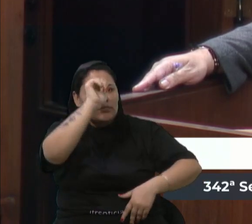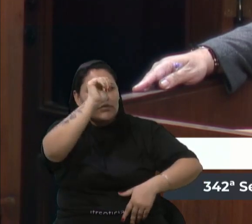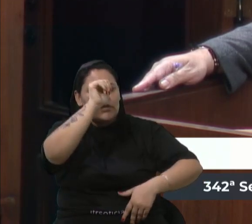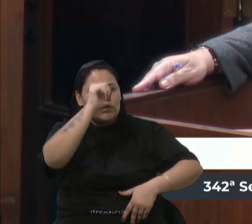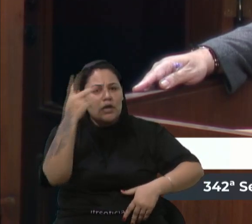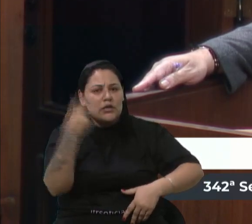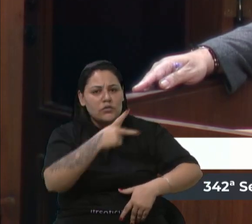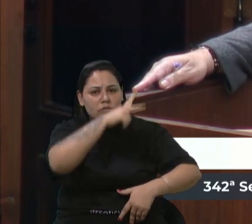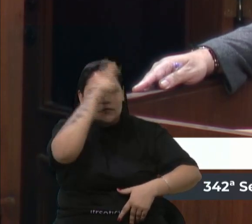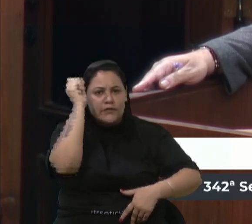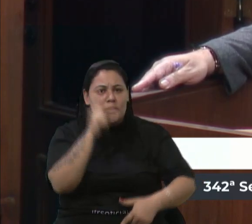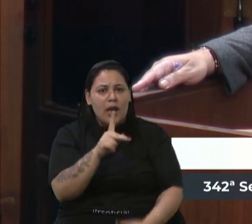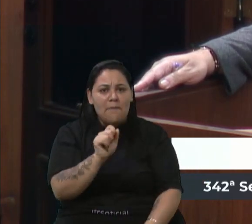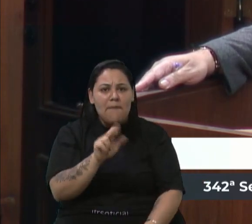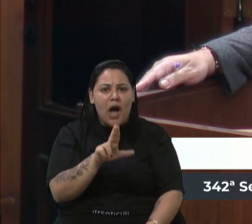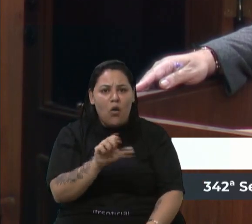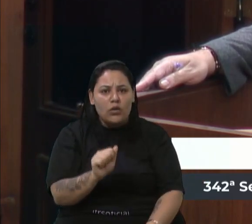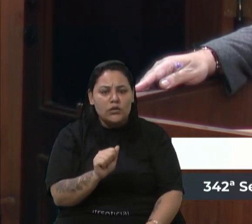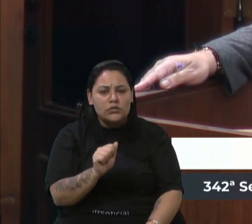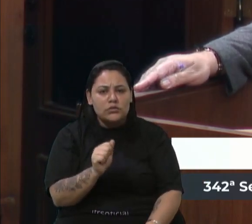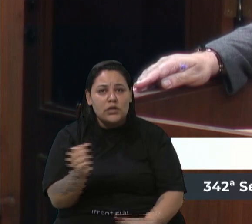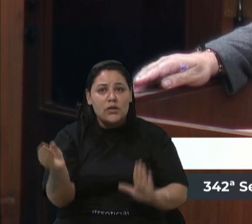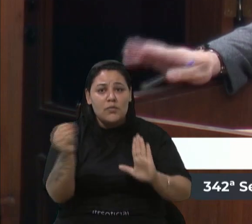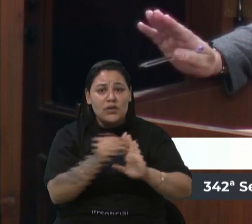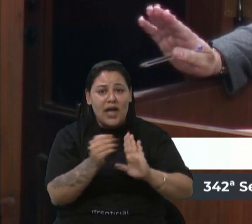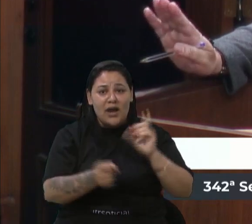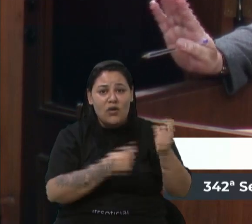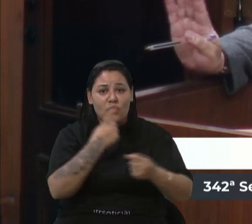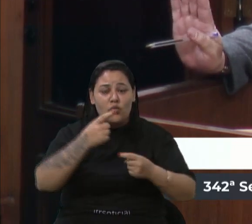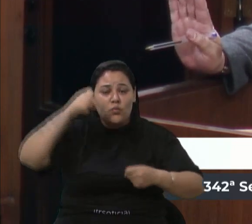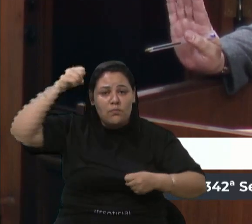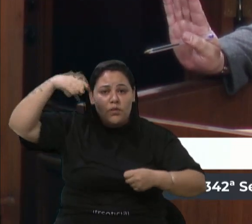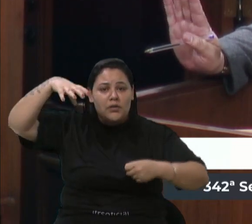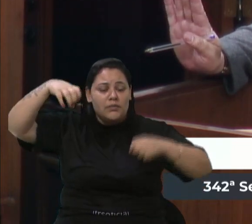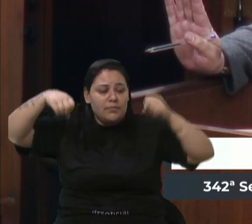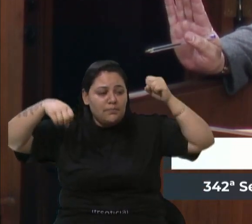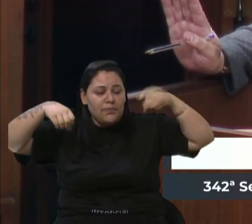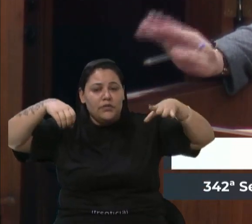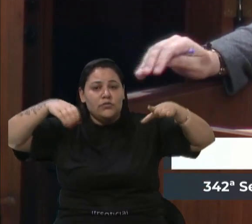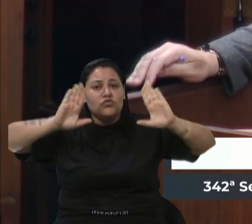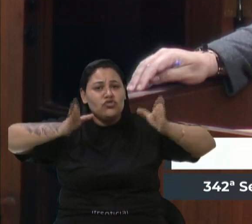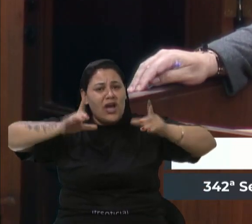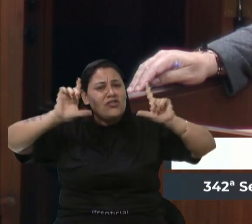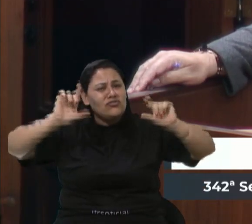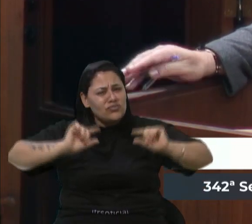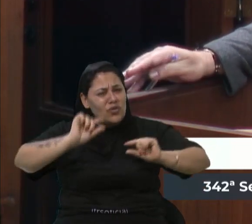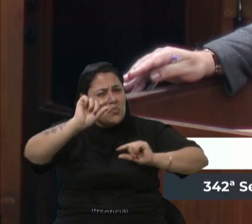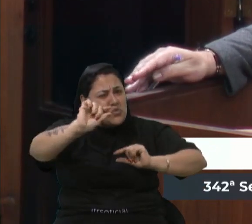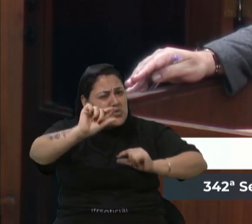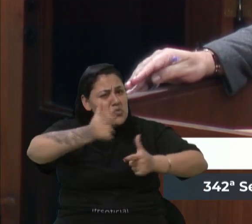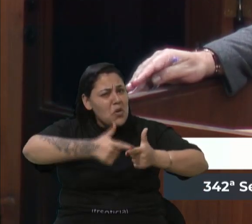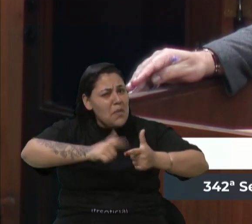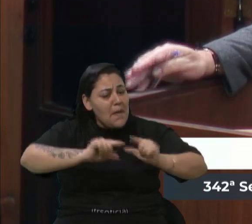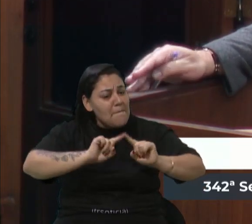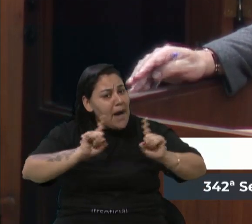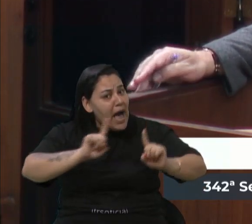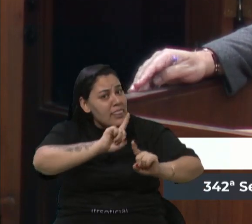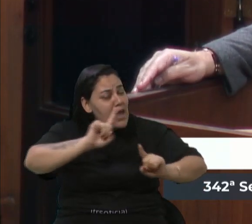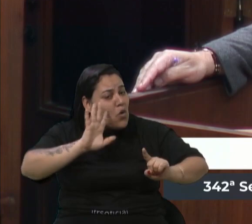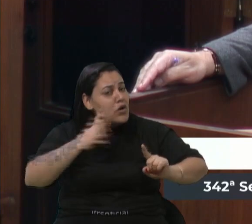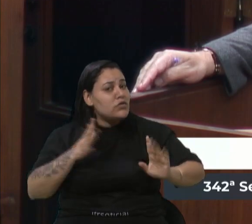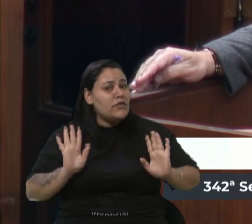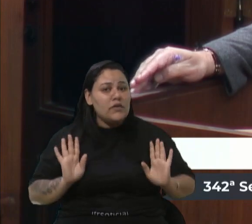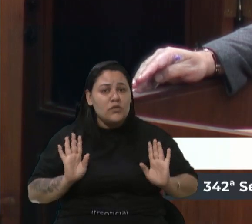Iores e colocaram alguns refletores ali, o que já minimizou, naquela época, o problema. Mas a UBS